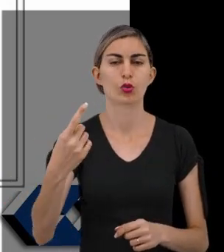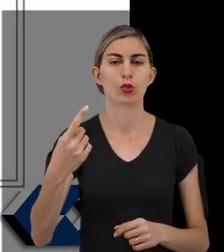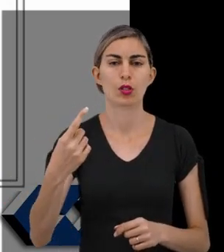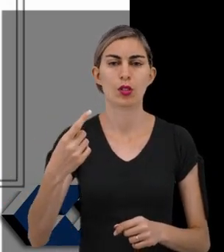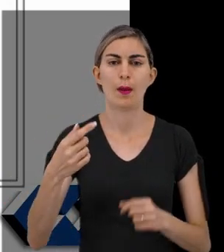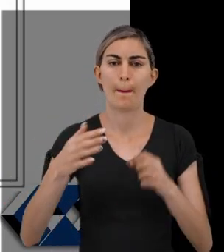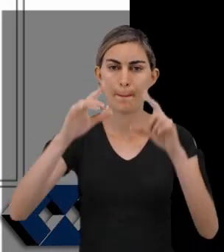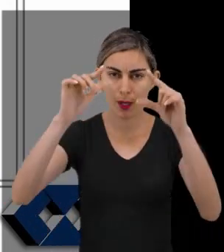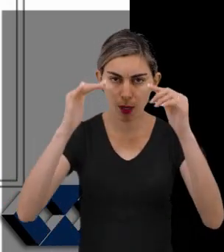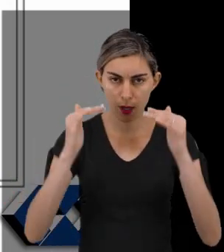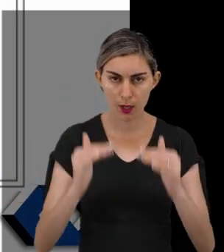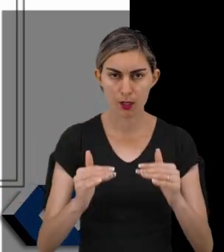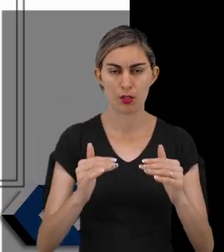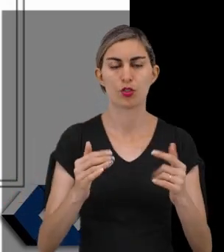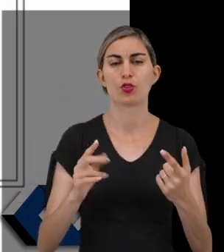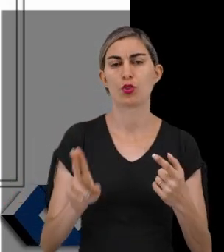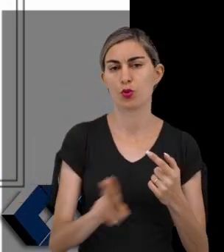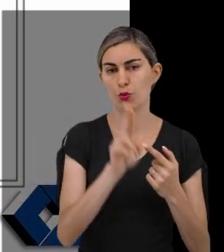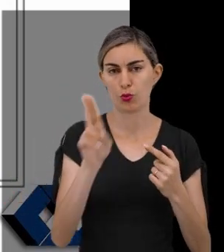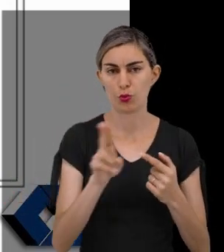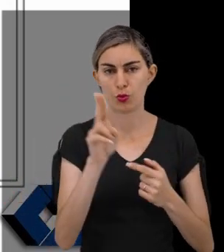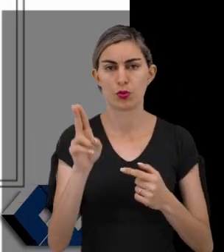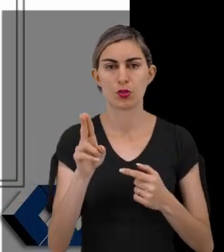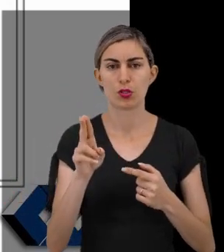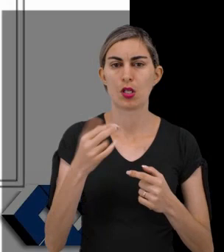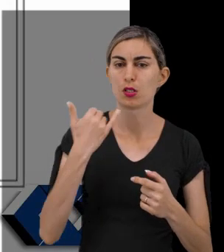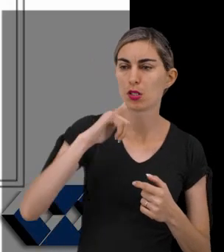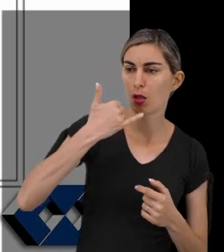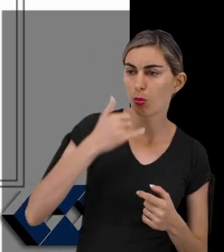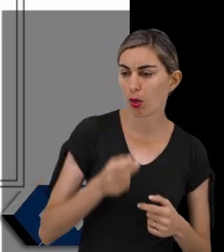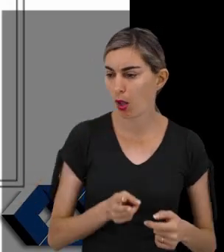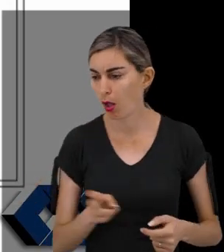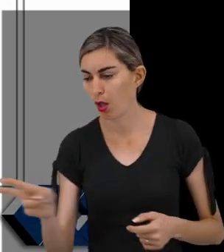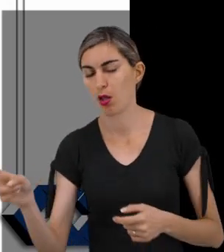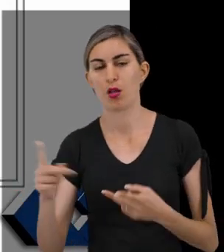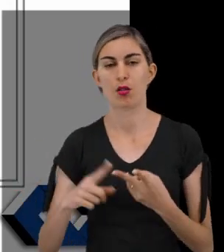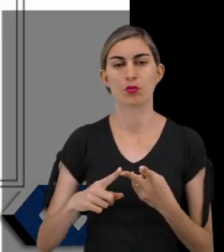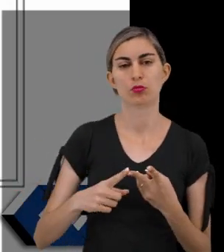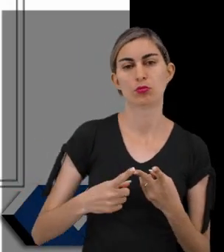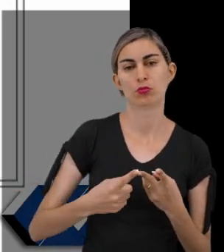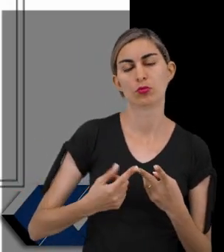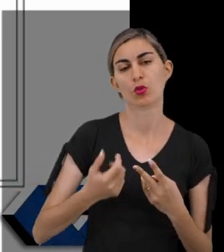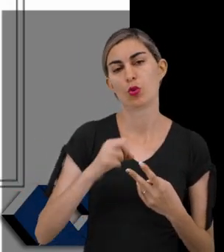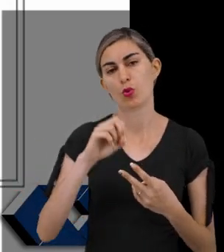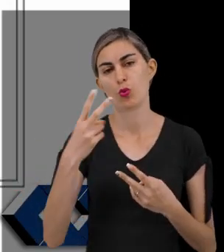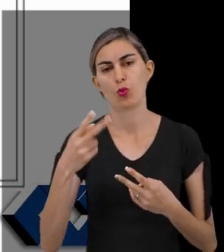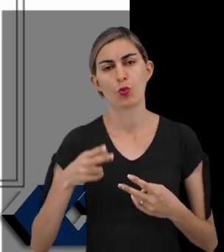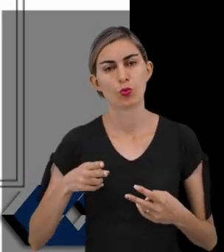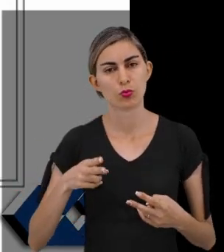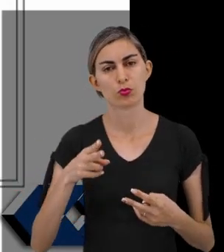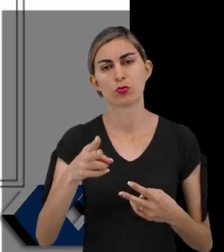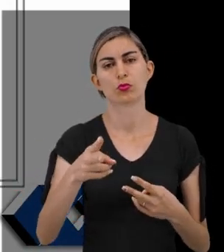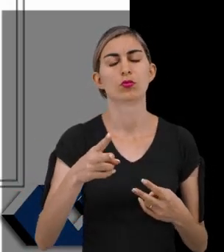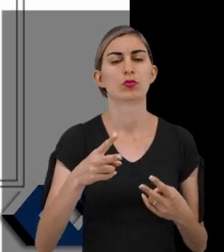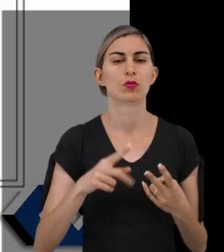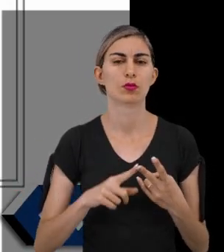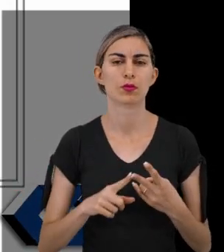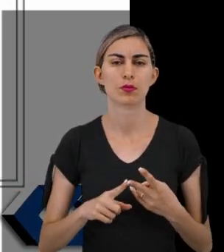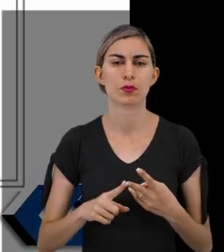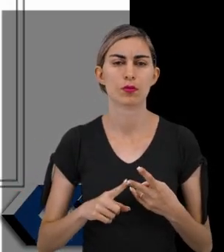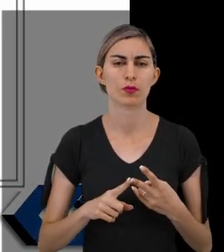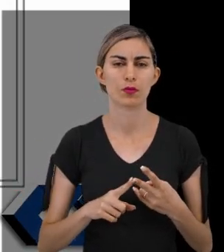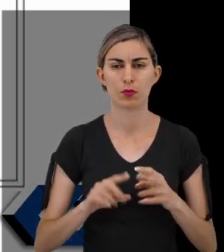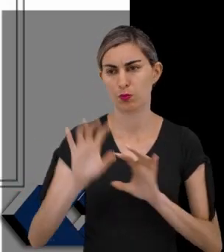tomadas baixas, aquelas utilizadas para a gente carregar o celular ou para ligar